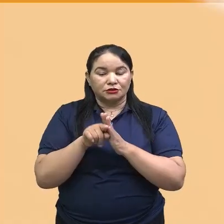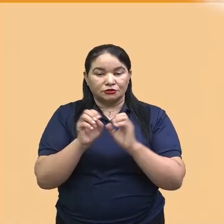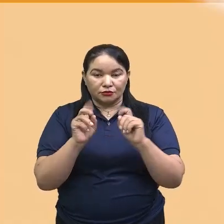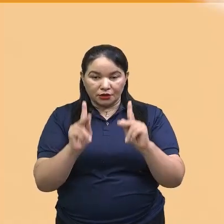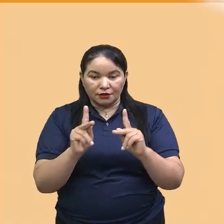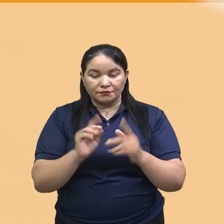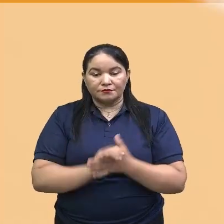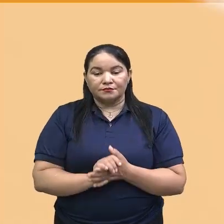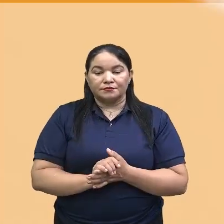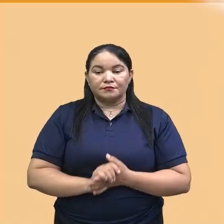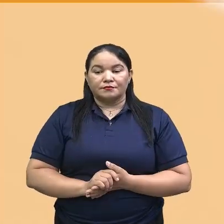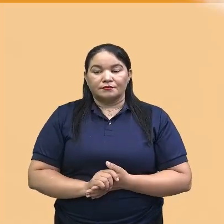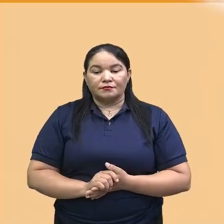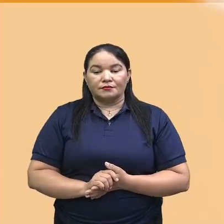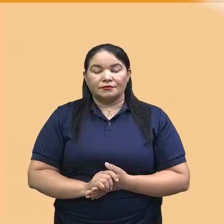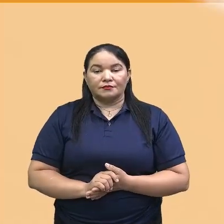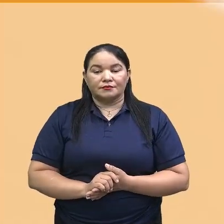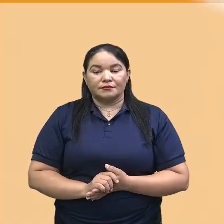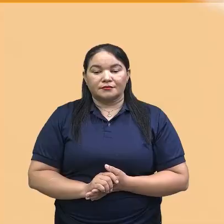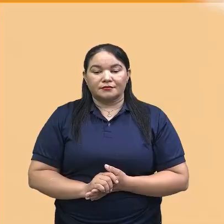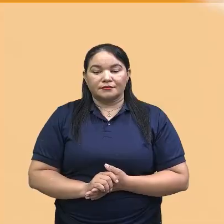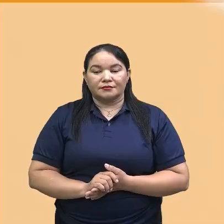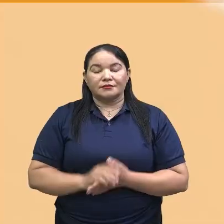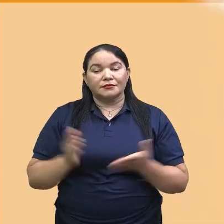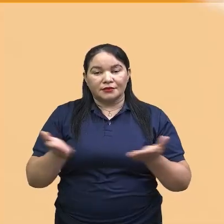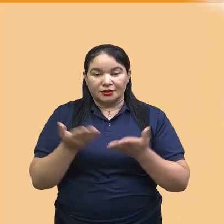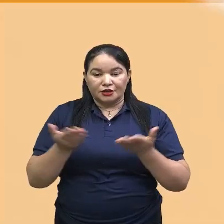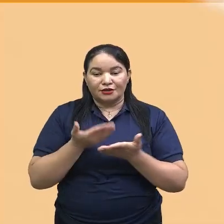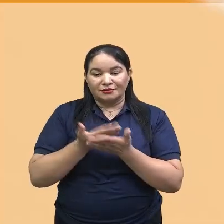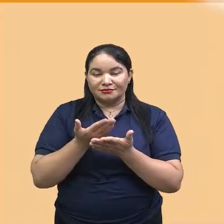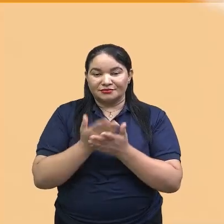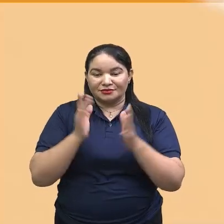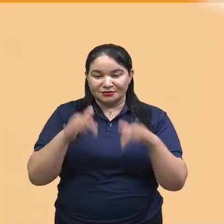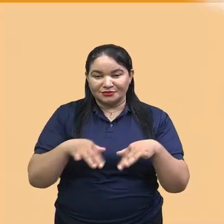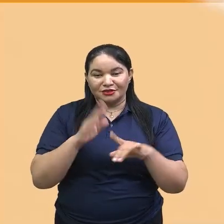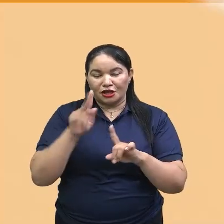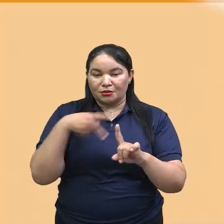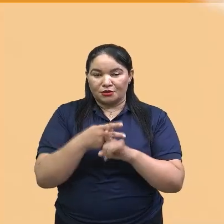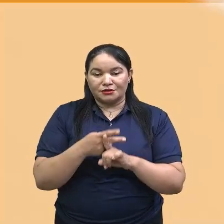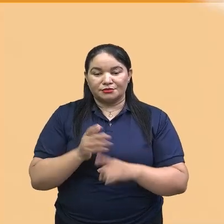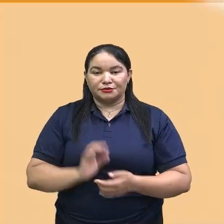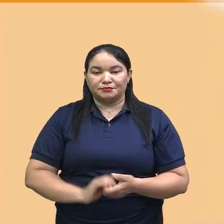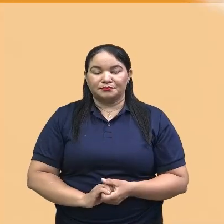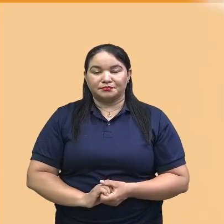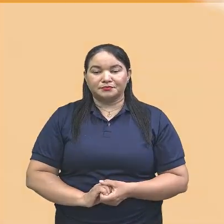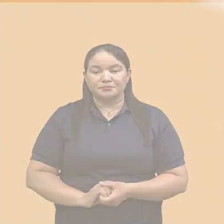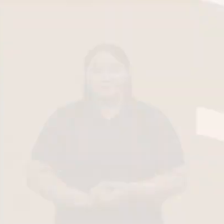certo? Muito bem. Então a gente termina aqui e até uma próxima aula.